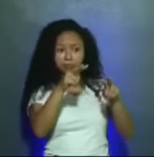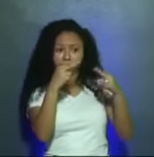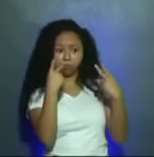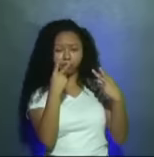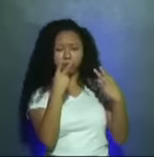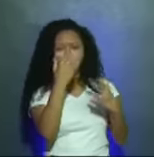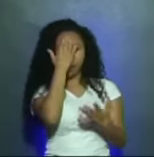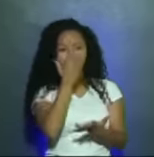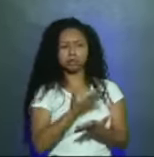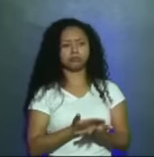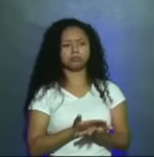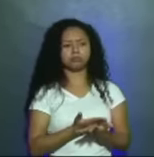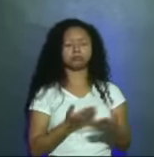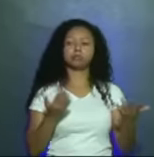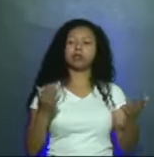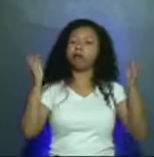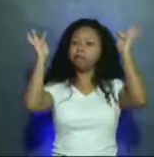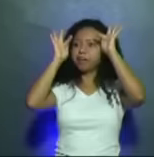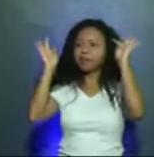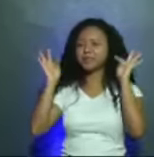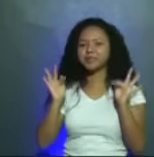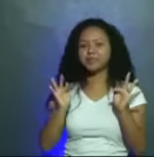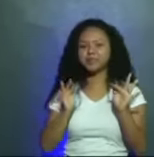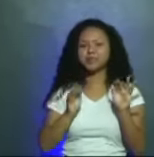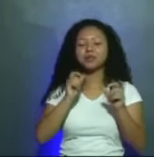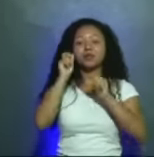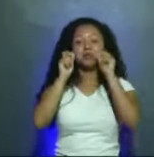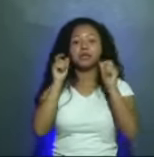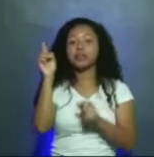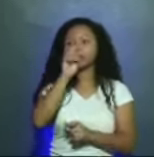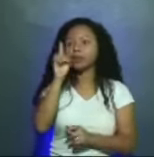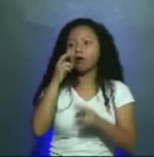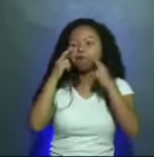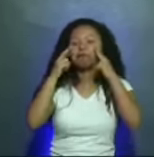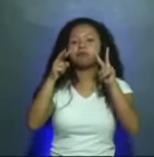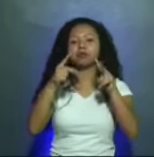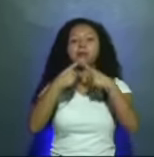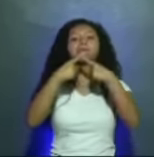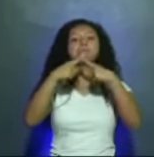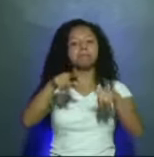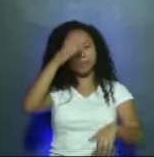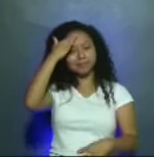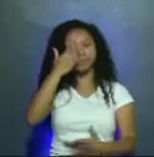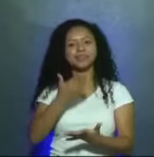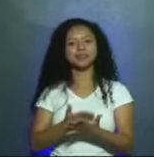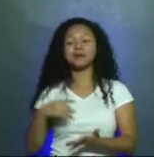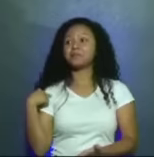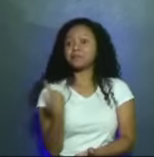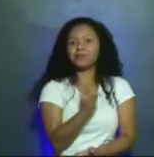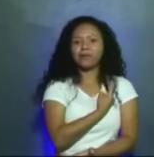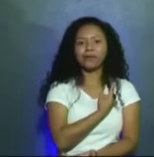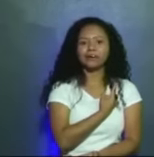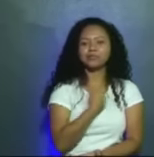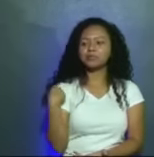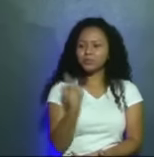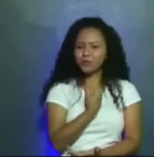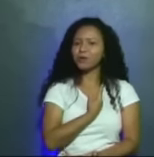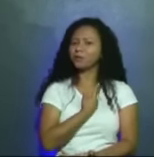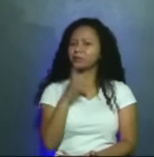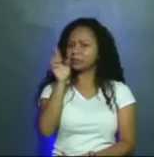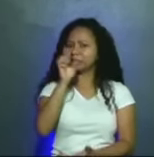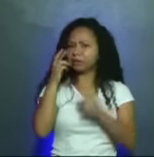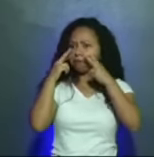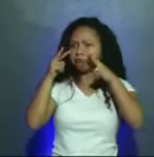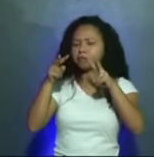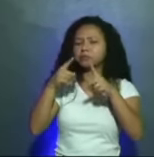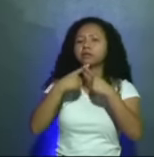viram e creram. Aleluia! Somos nós. Nós não vimos, mas nós cremos. Aleluia!